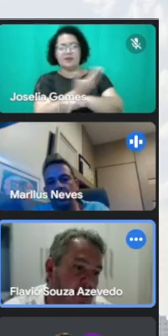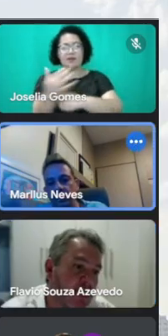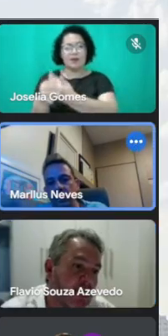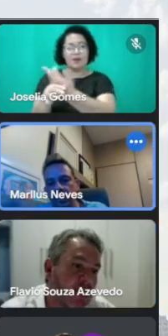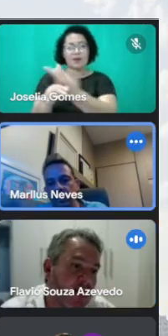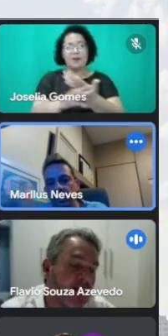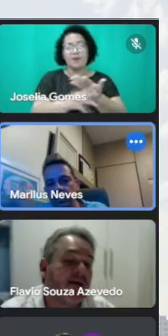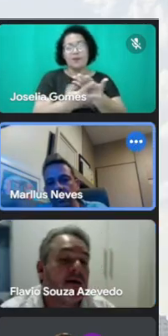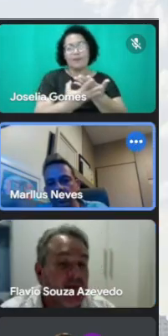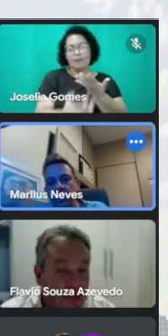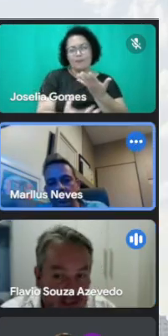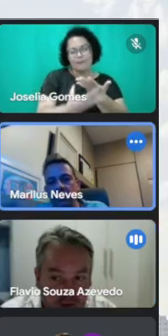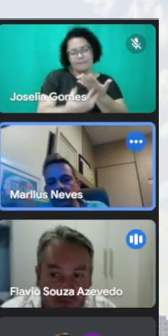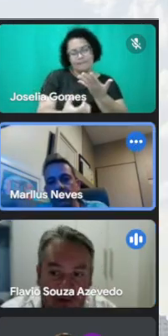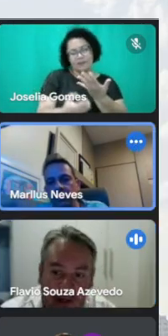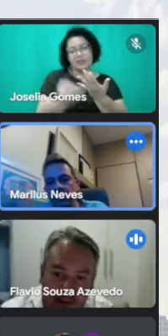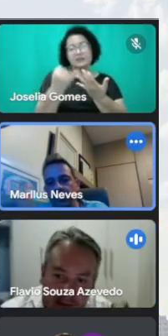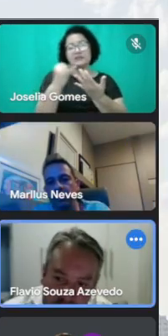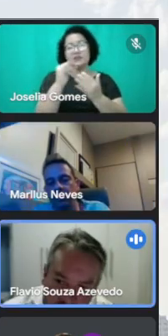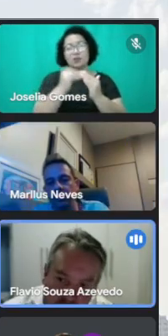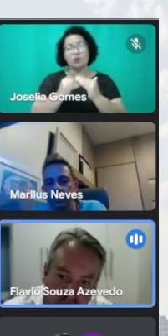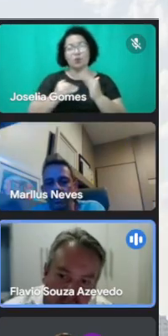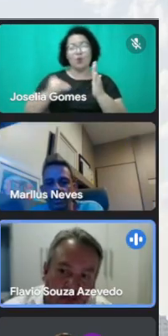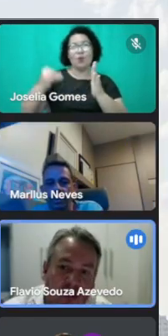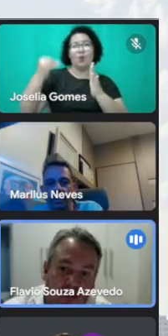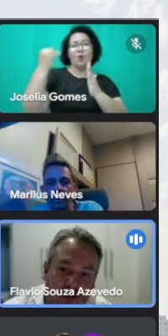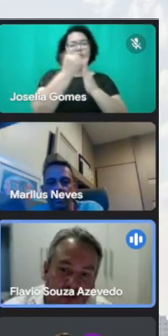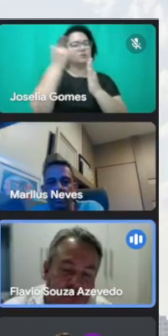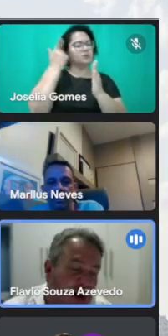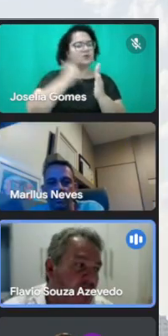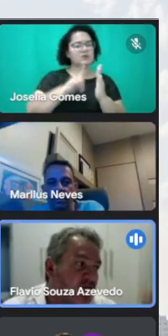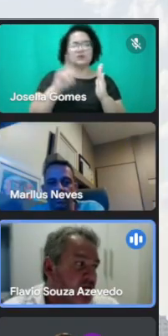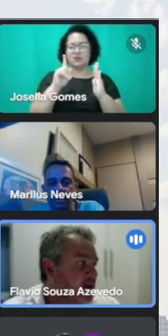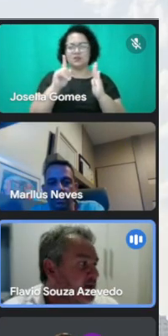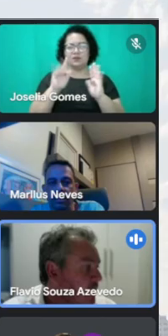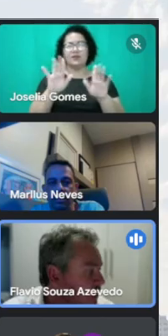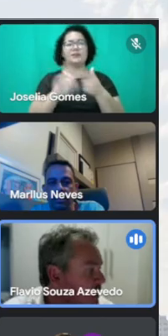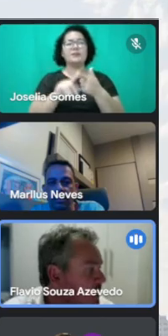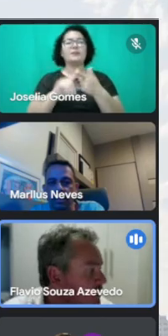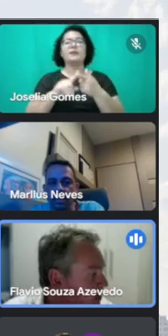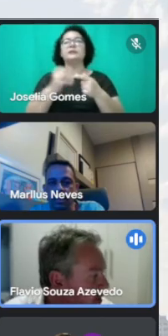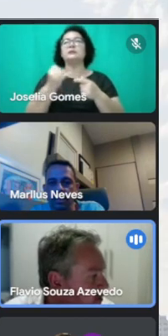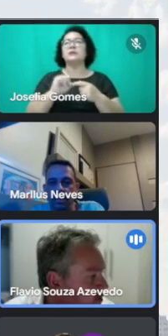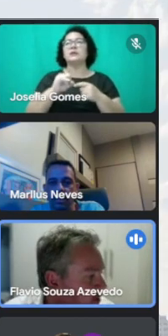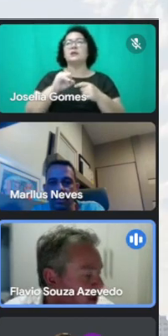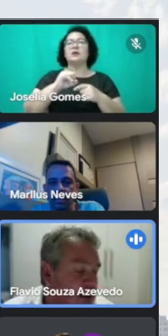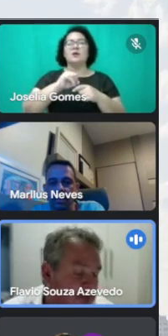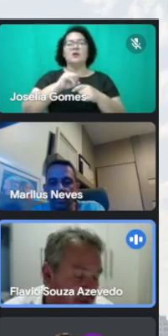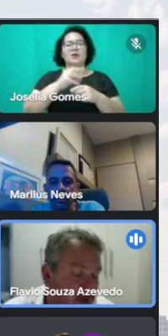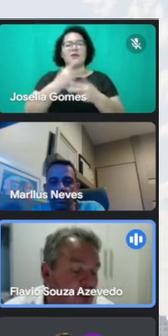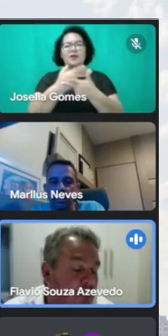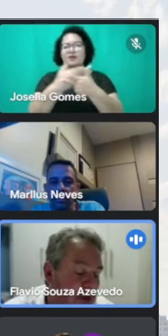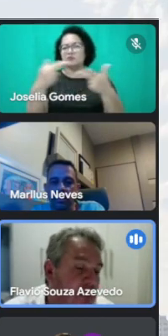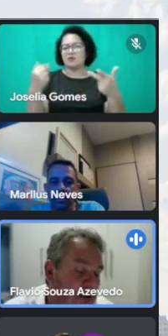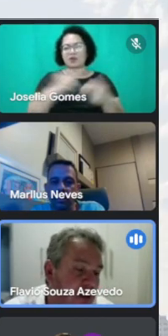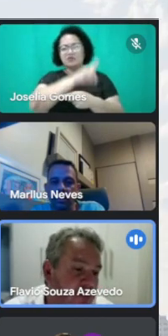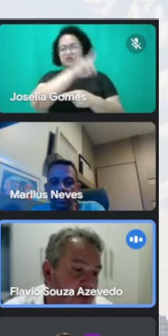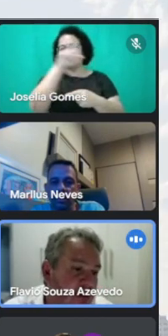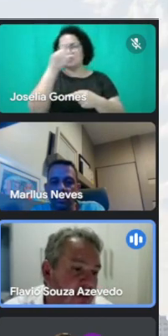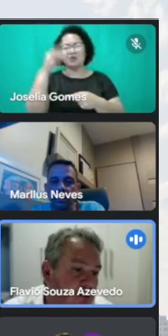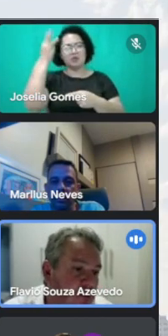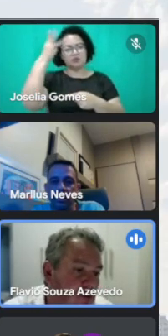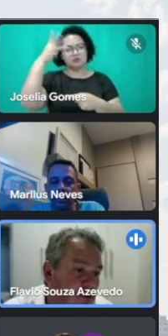absorver. Né? E, de novo, assim, chovendo também, se chover vários dias seguidos, né, período muito grande, ele vai comprometer,